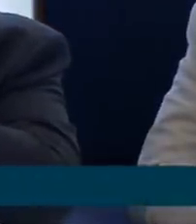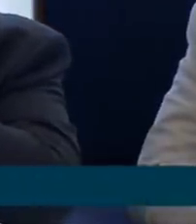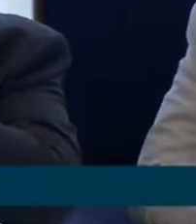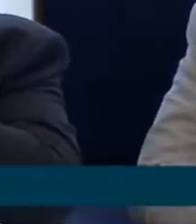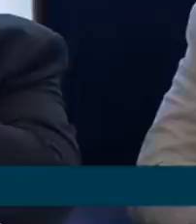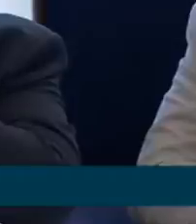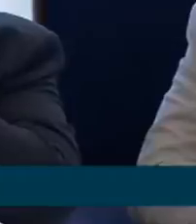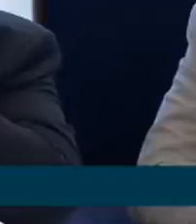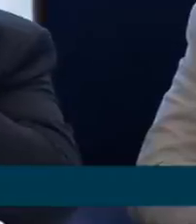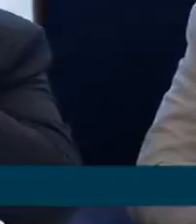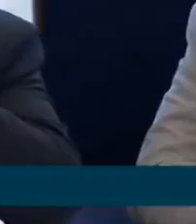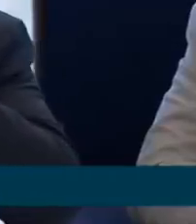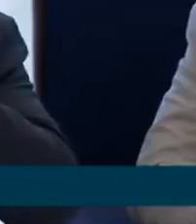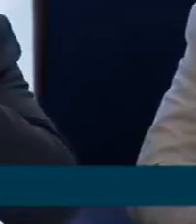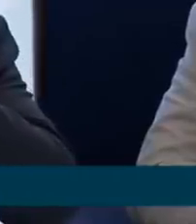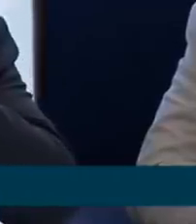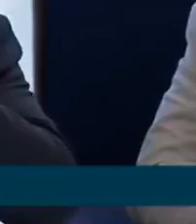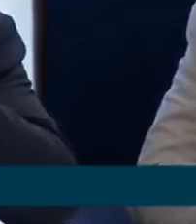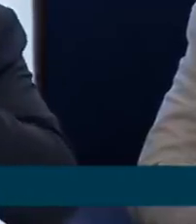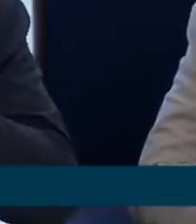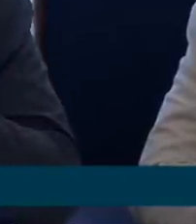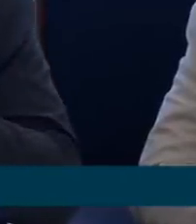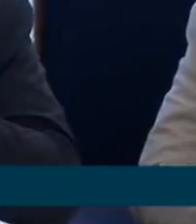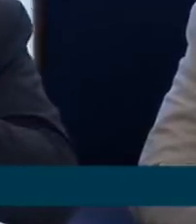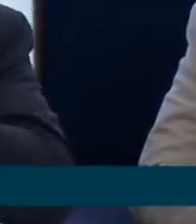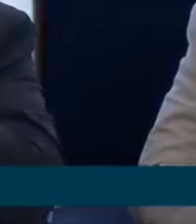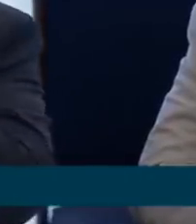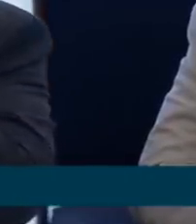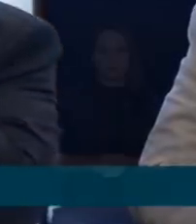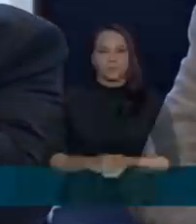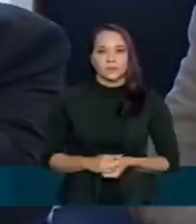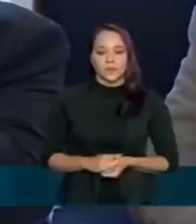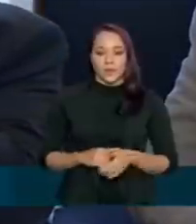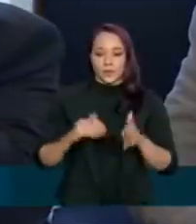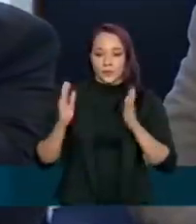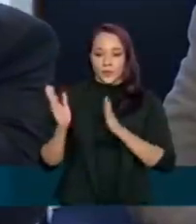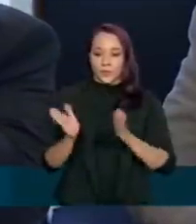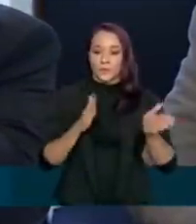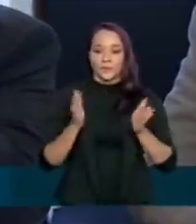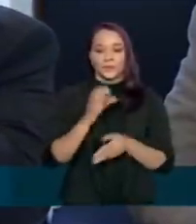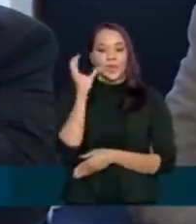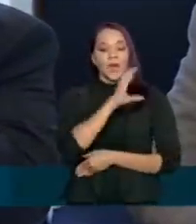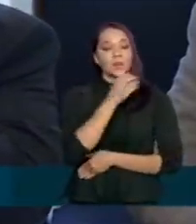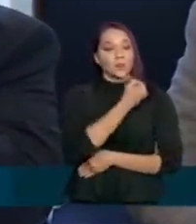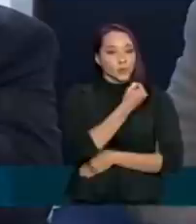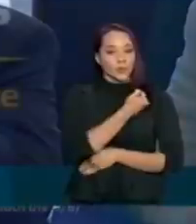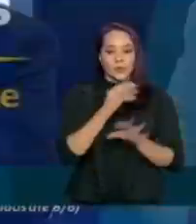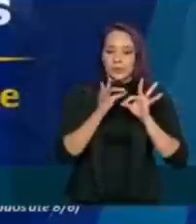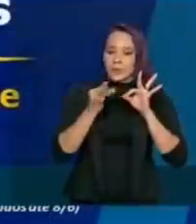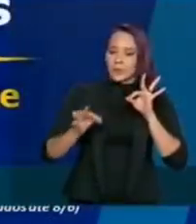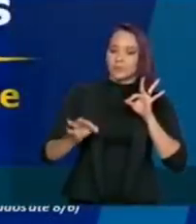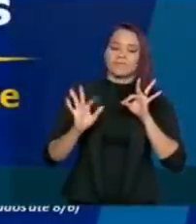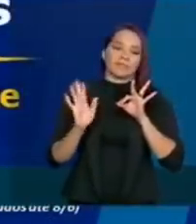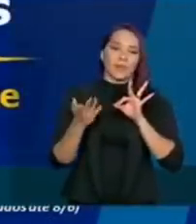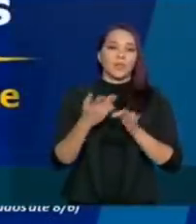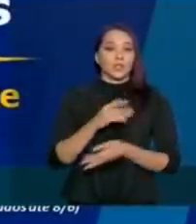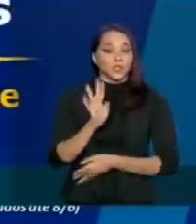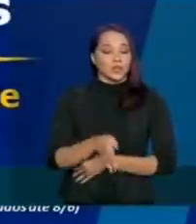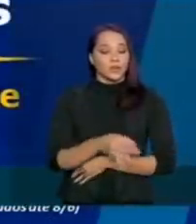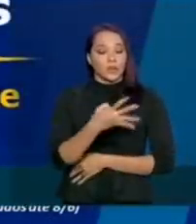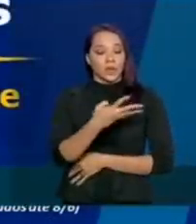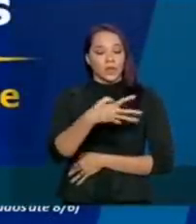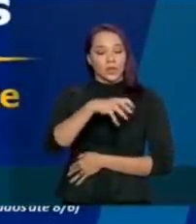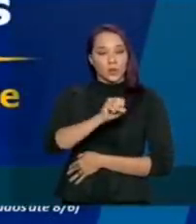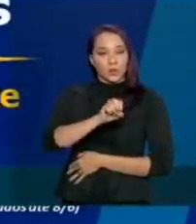vou passar rapidamente números, não vou me alongar neles, por favor. Então, aqui, já foram 48 bilhões de